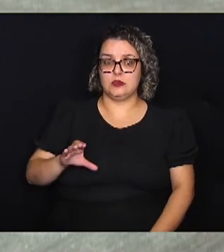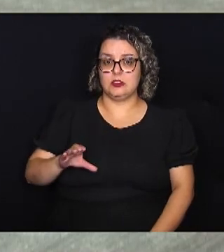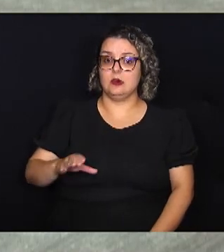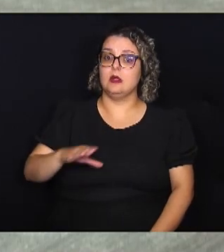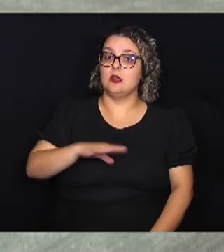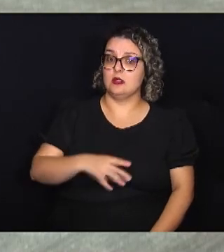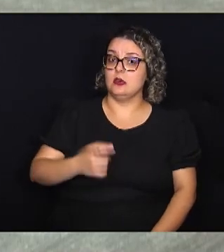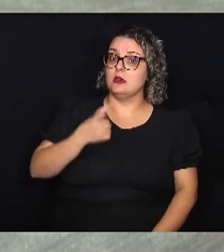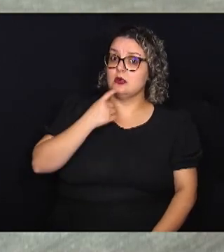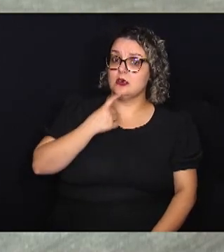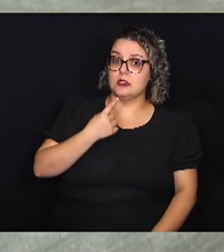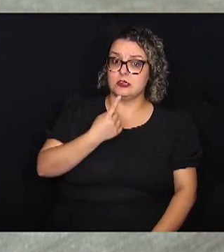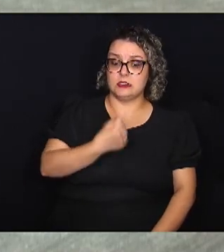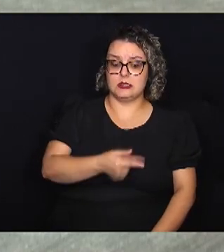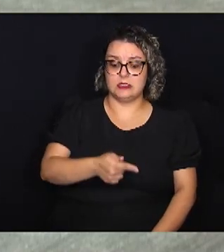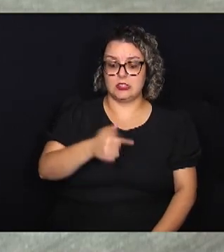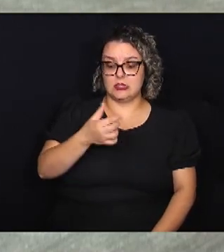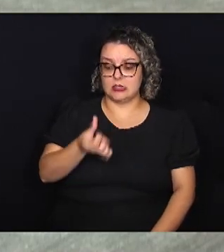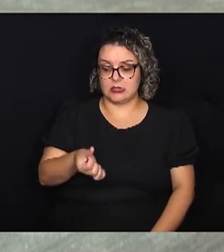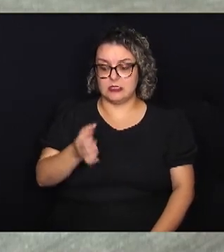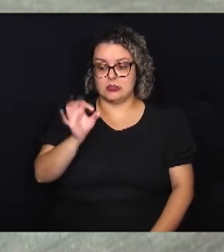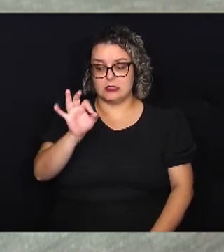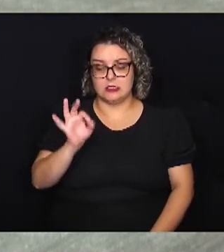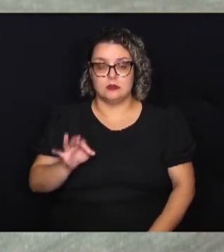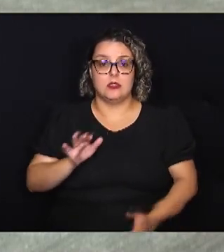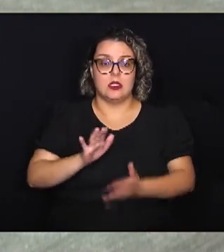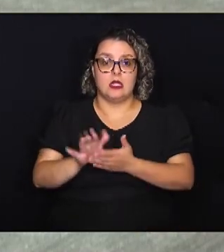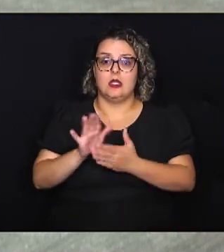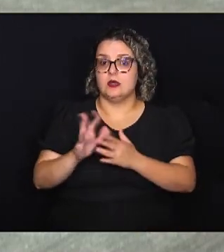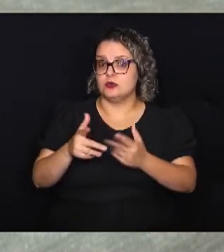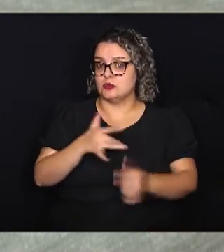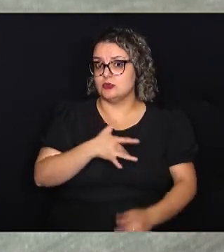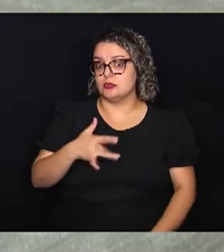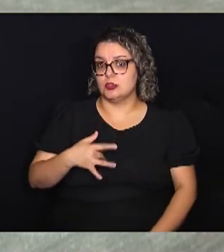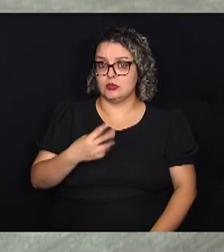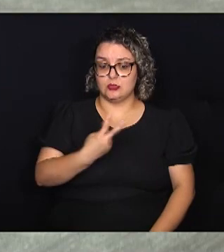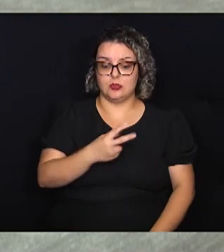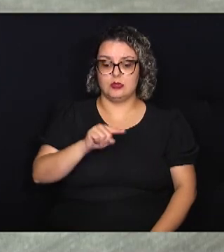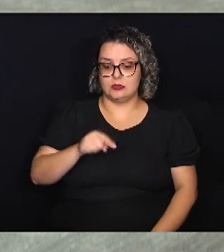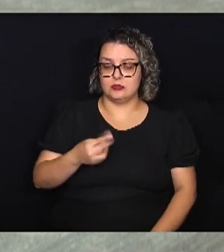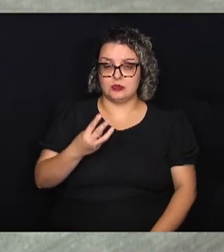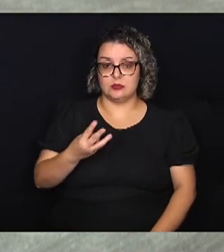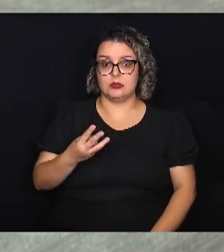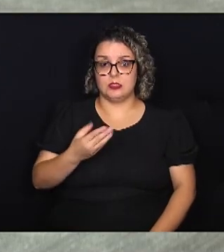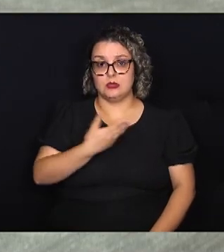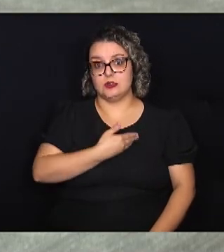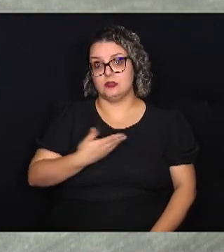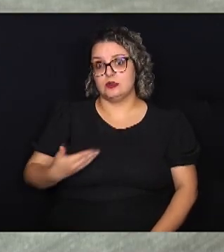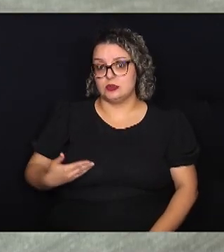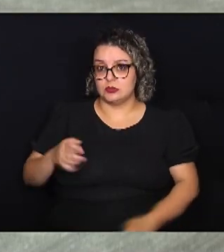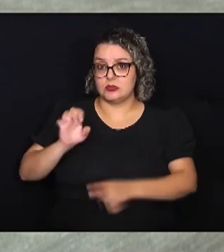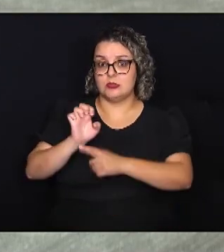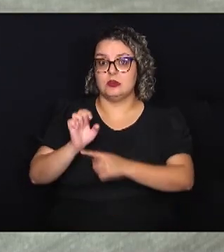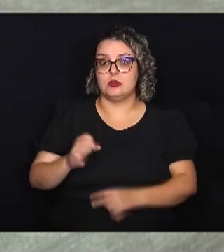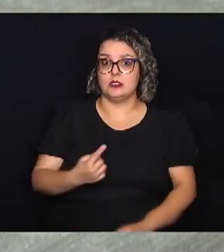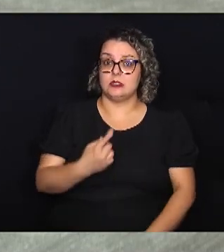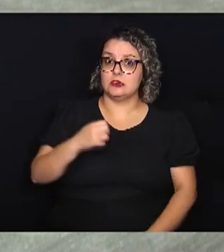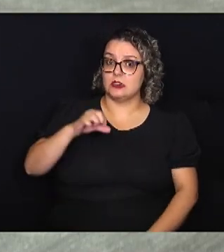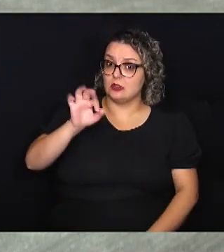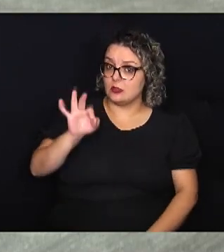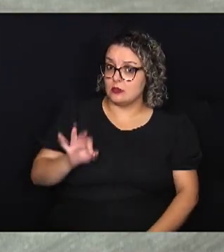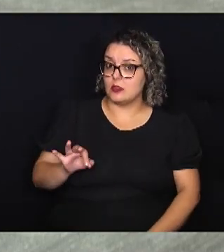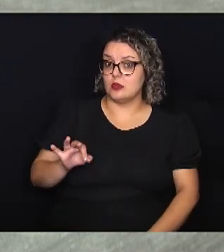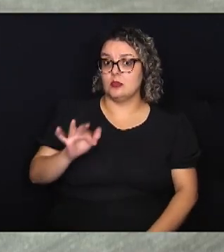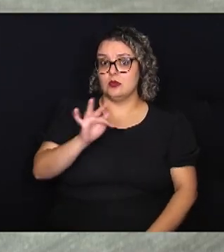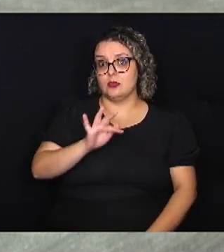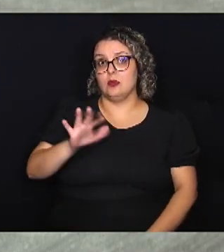aporta 76% de tudo que é gasto na saúde. 2,3% do governo estadual e 19% do governo federal. Então, se o governo